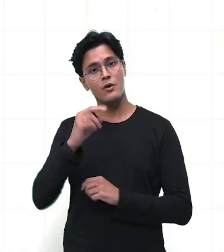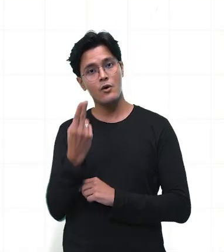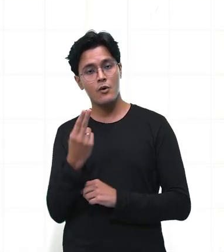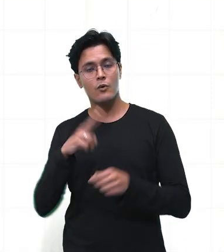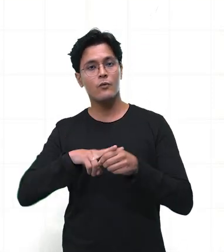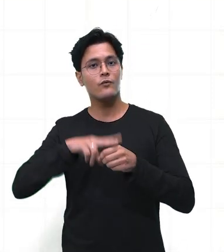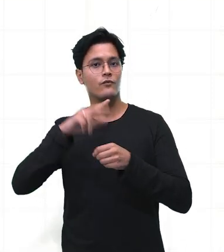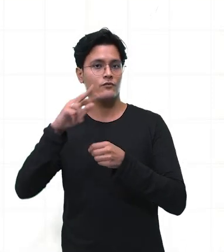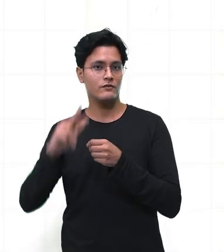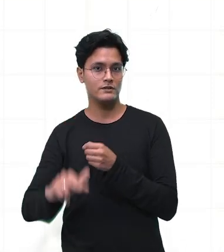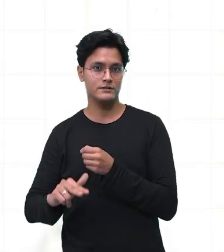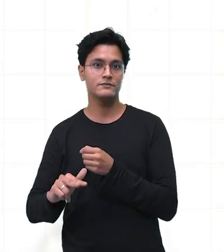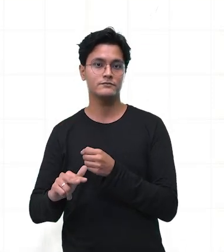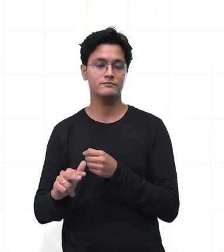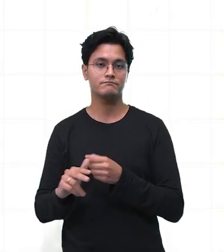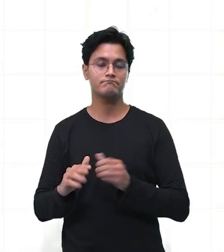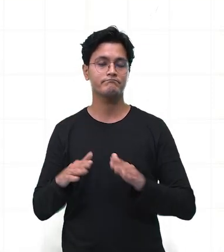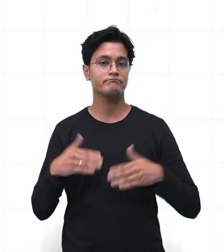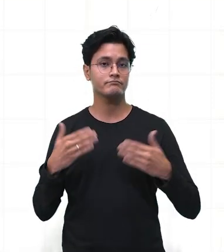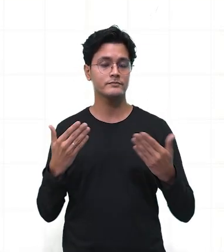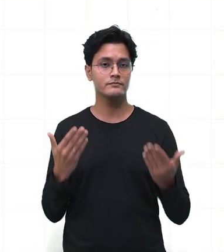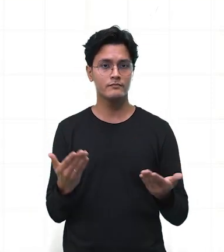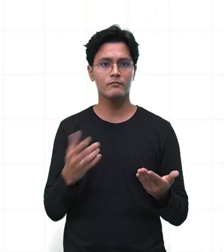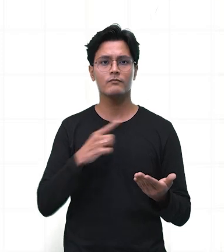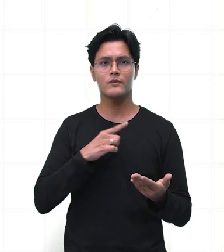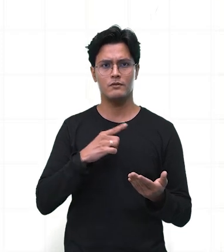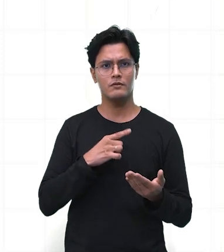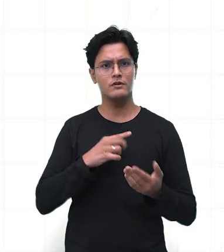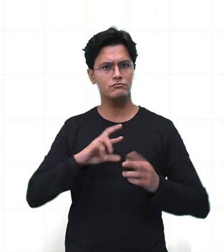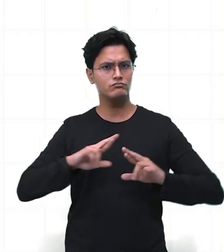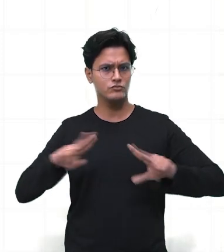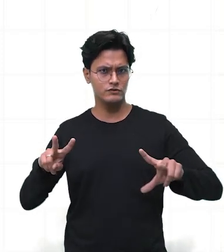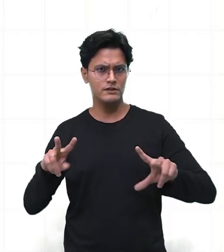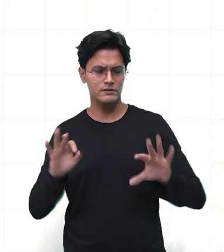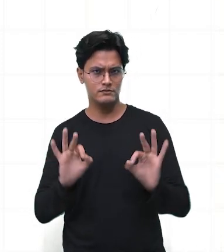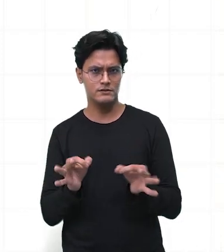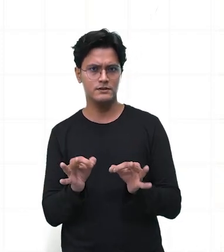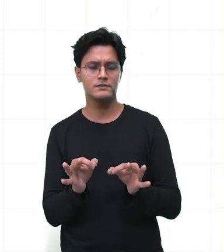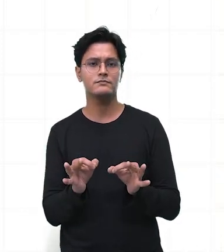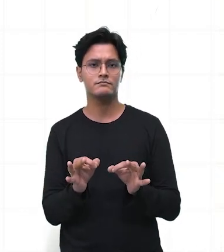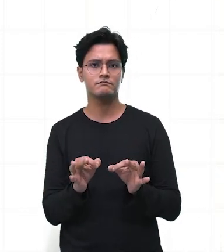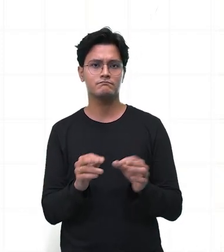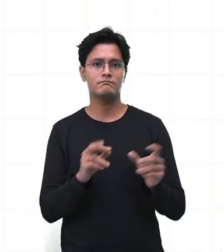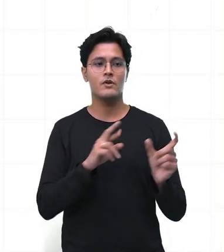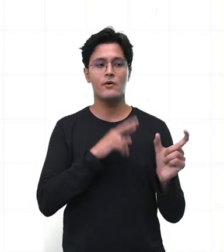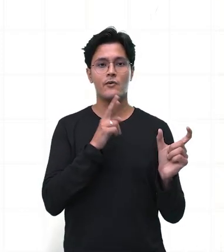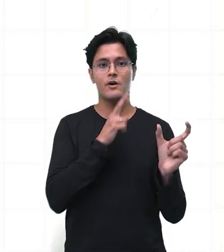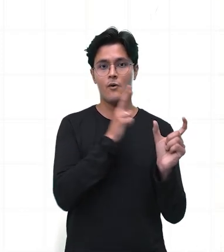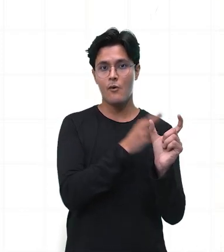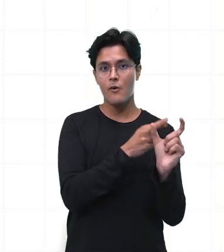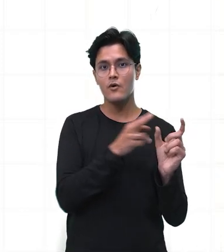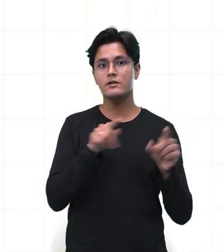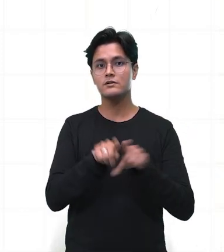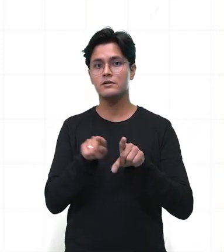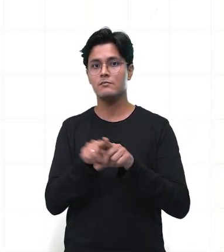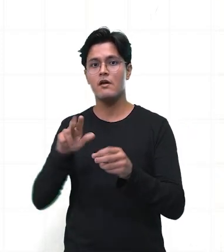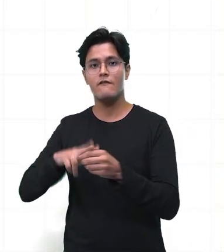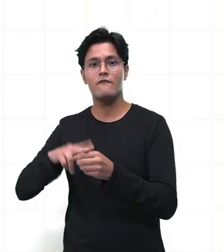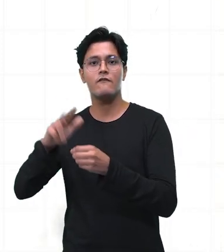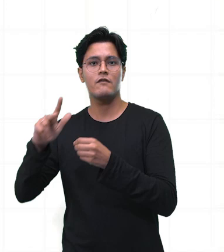uma variável. E aí, pessoal, existe diferença, claro, né, entre incógnita